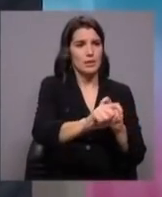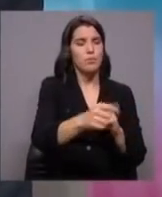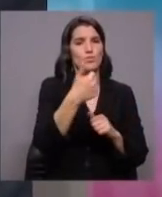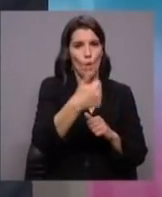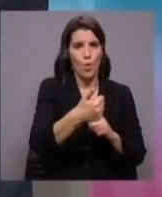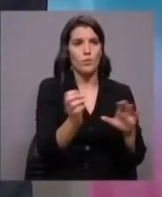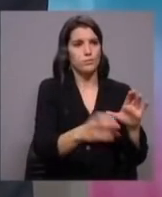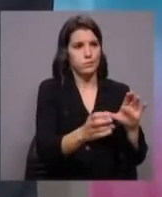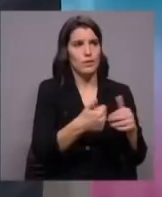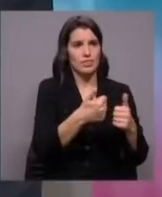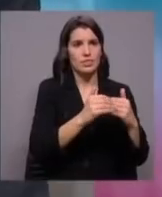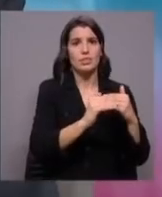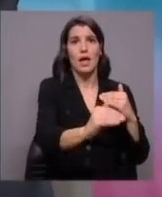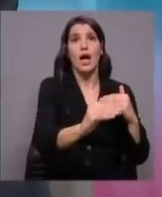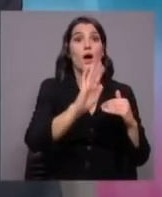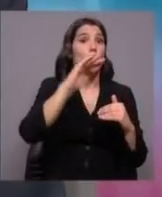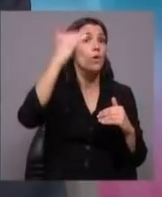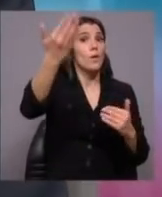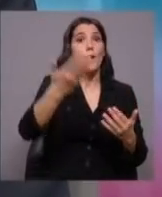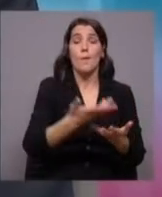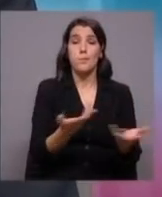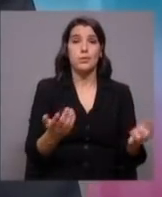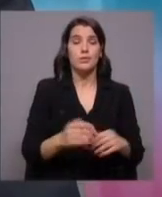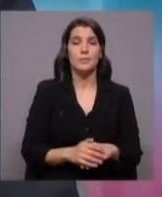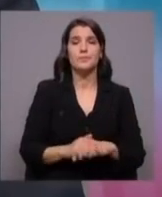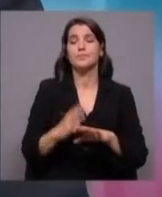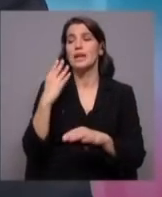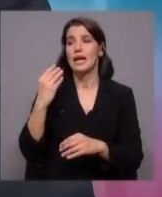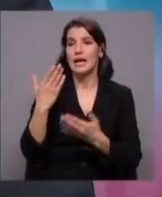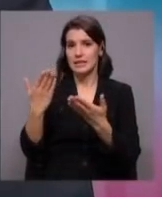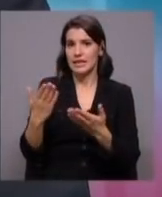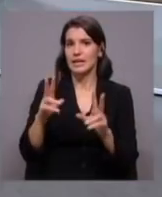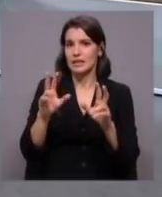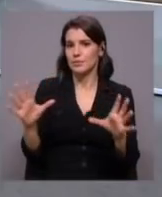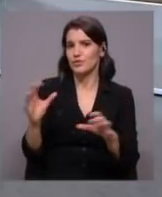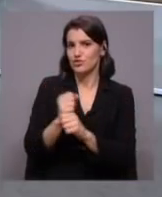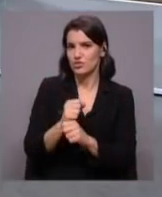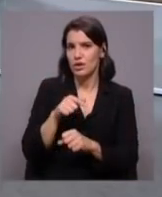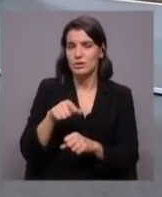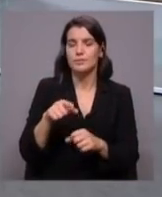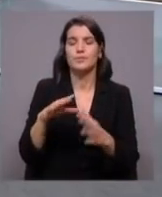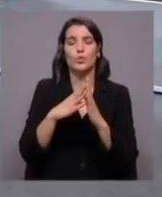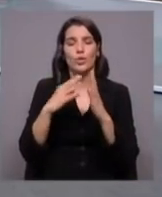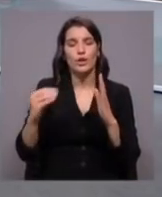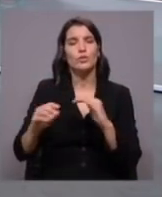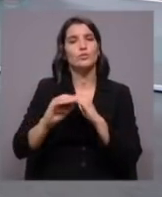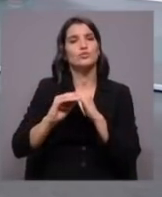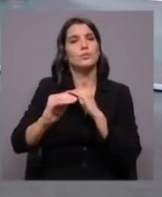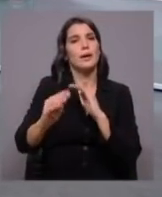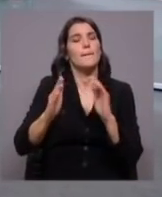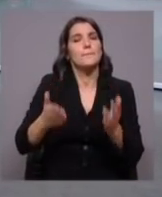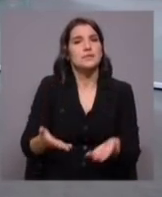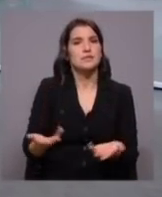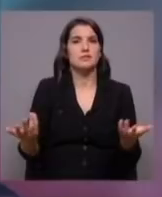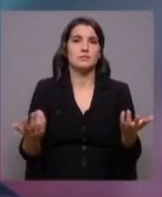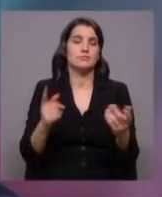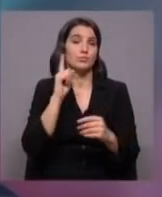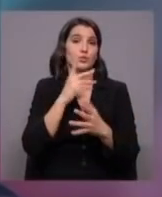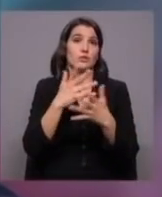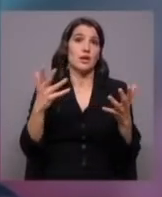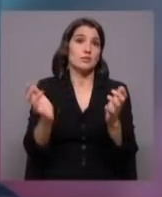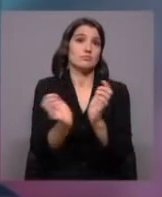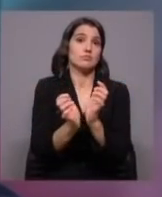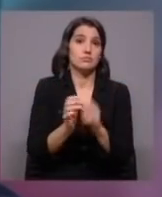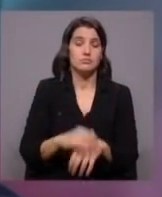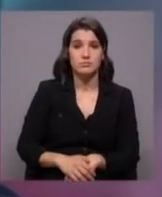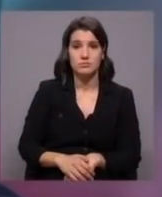não a temos garantido até lá à frente. Catarina Martins, para fechar este tema em relação ao modelo que nós temos e à sustentabilidade que é necessária para uma coisa tão importante como é a segurança